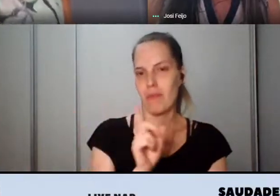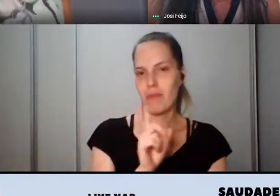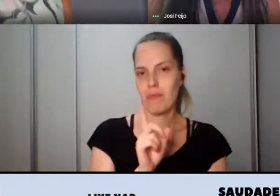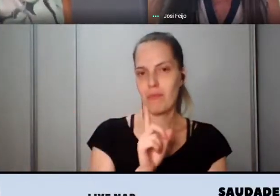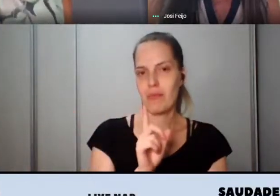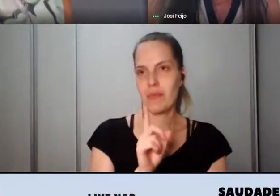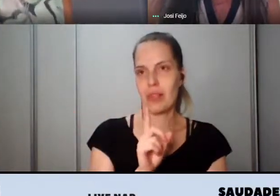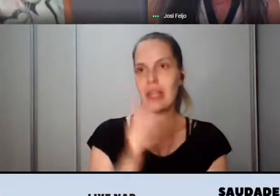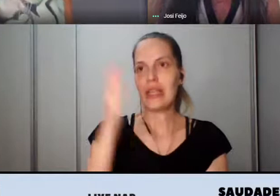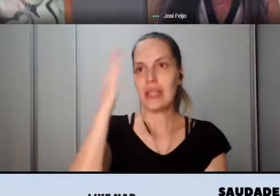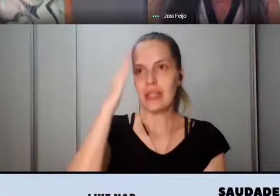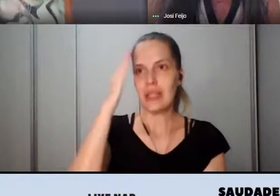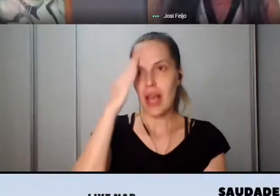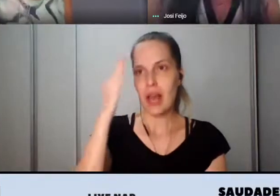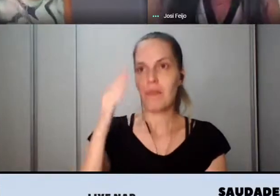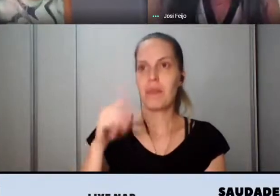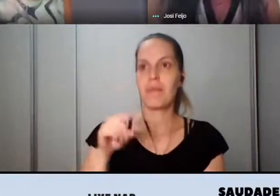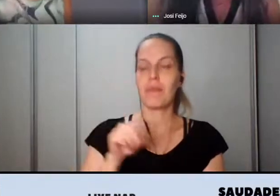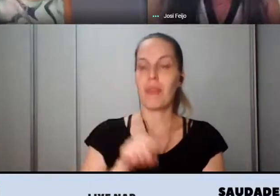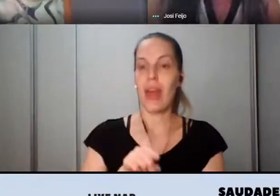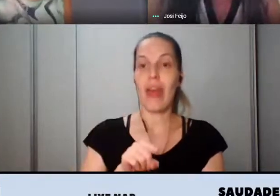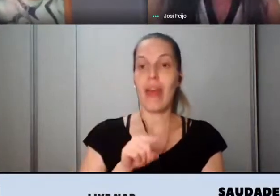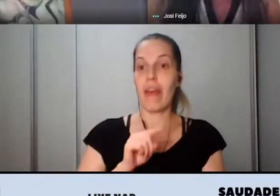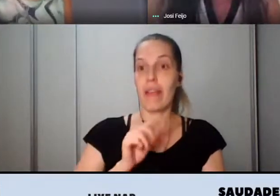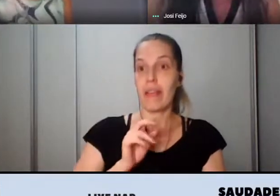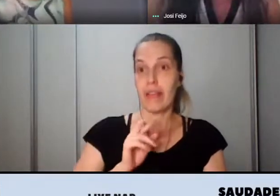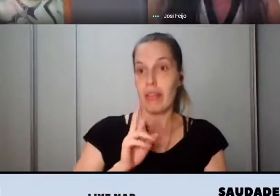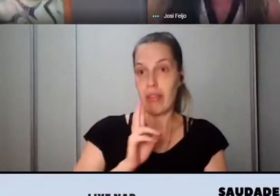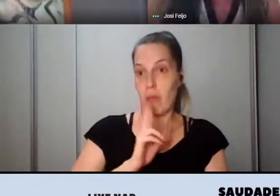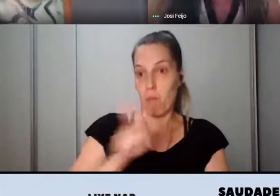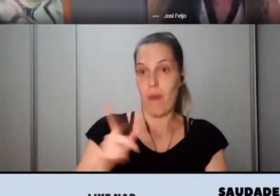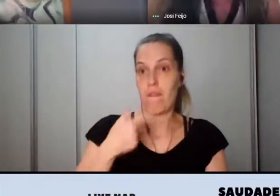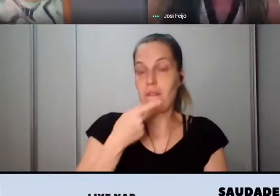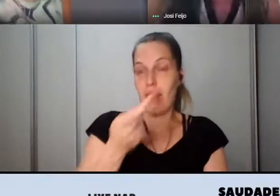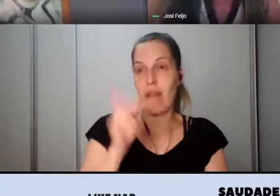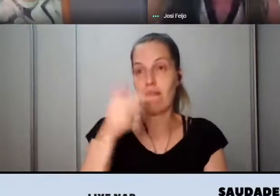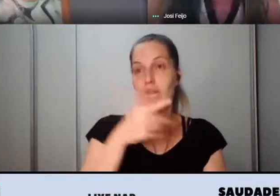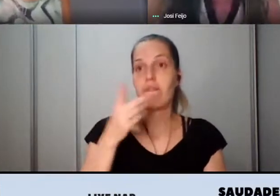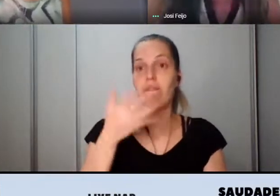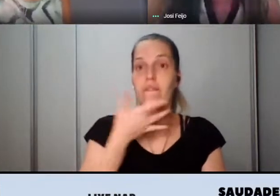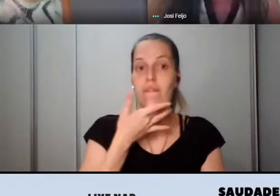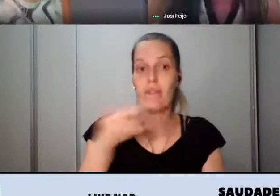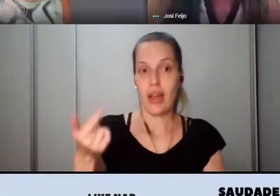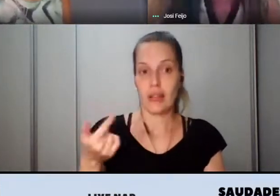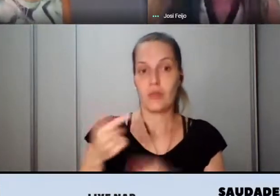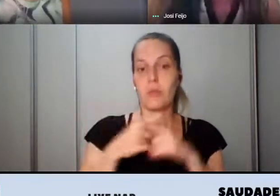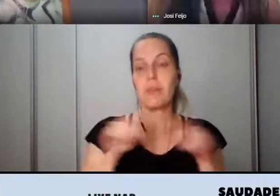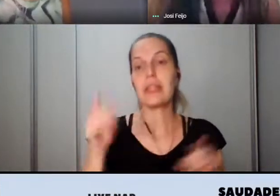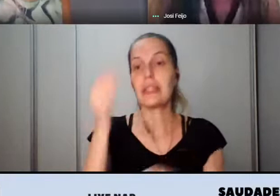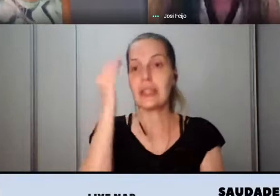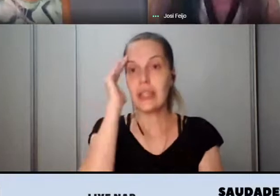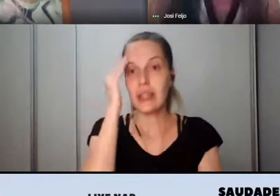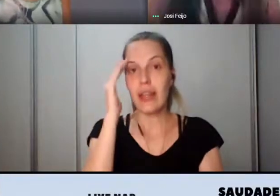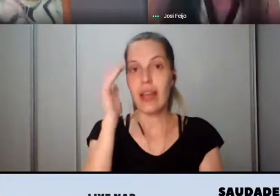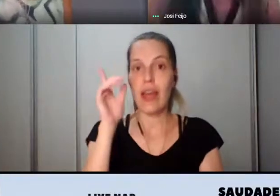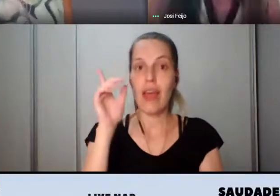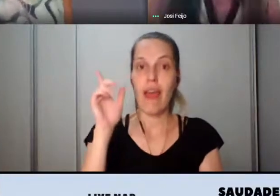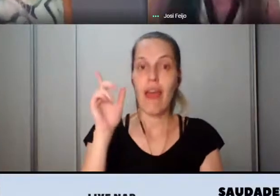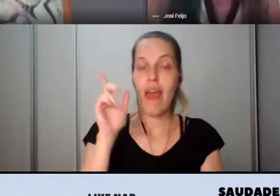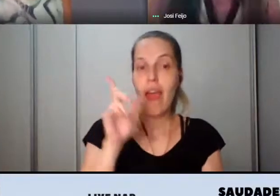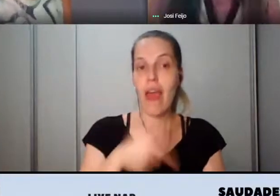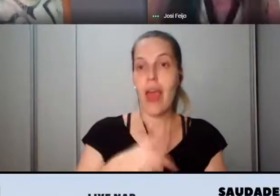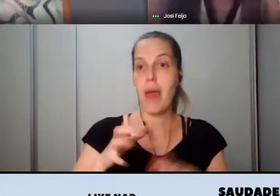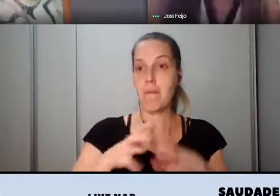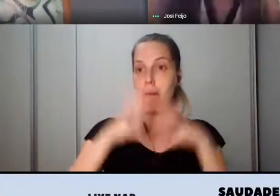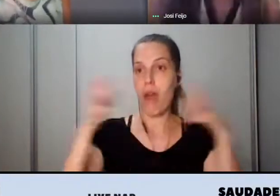de que é fácil. Mas entendendo que existe algo que nesse momento é maior. Entendendo que